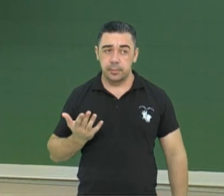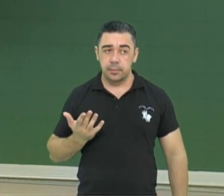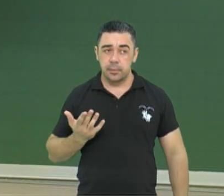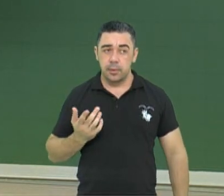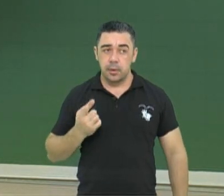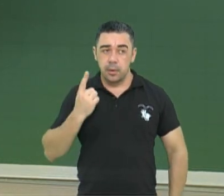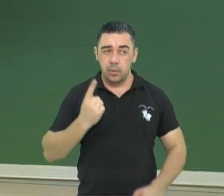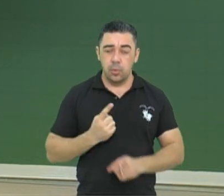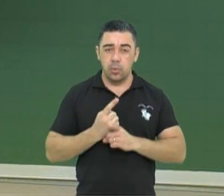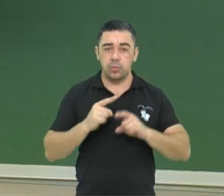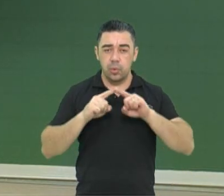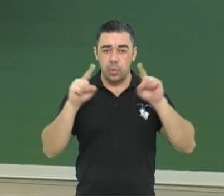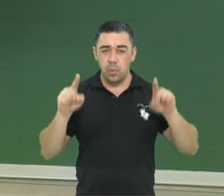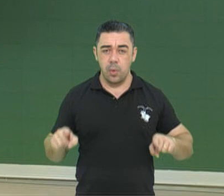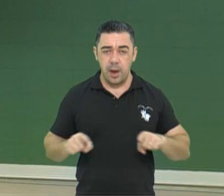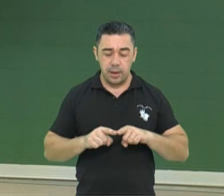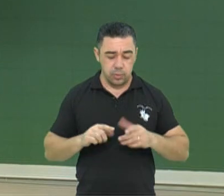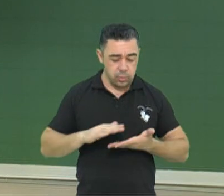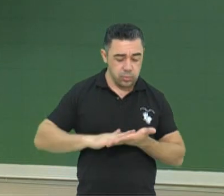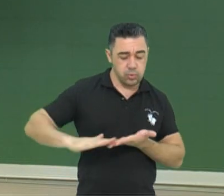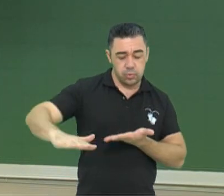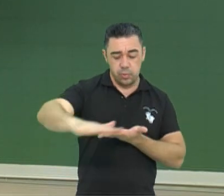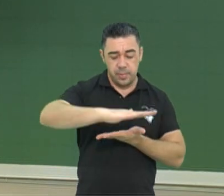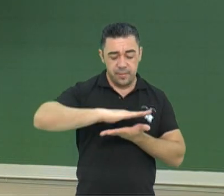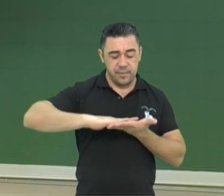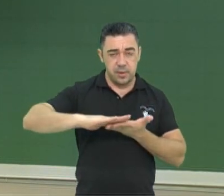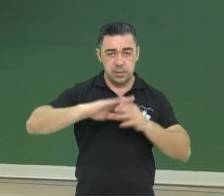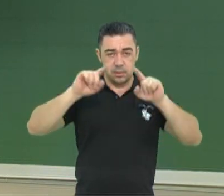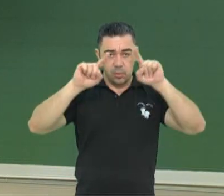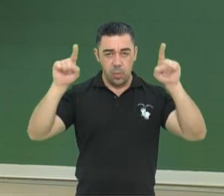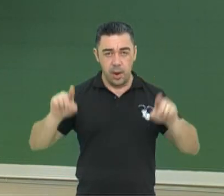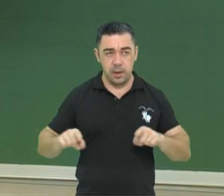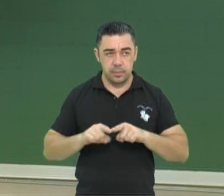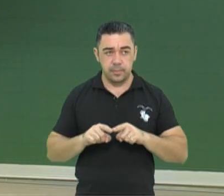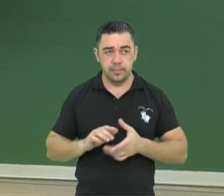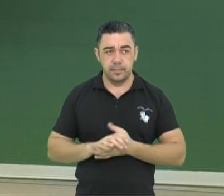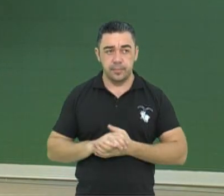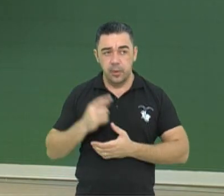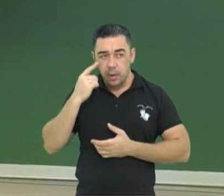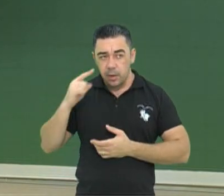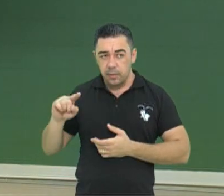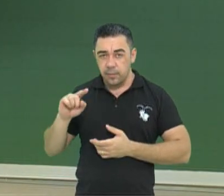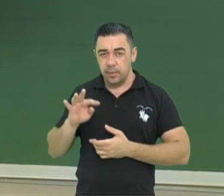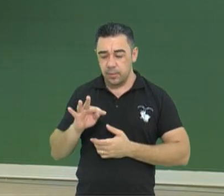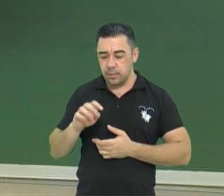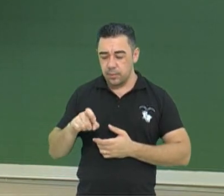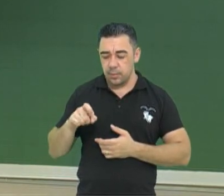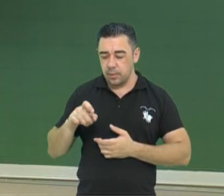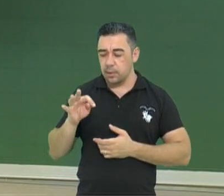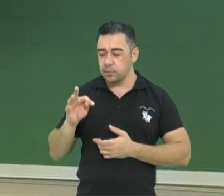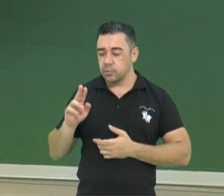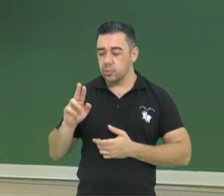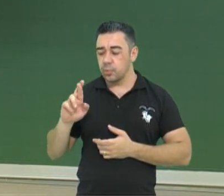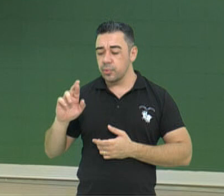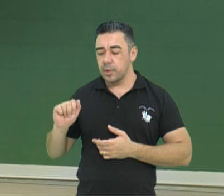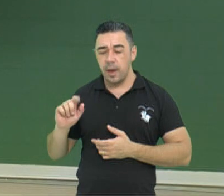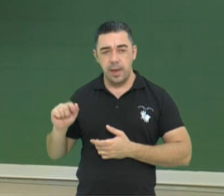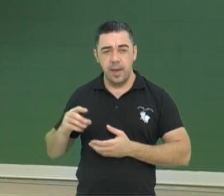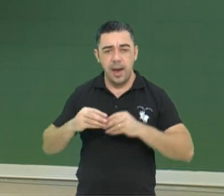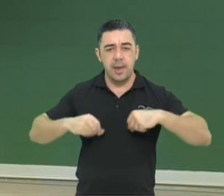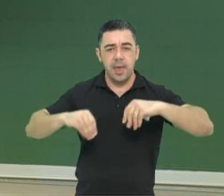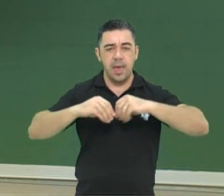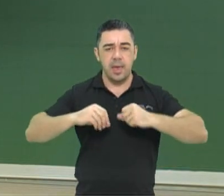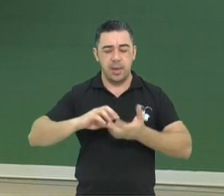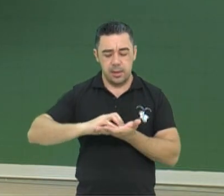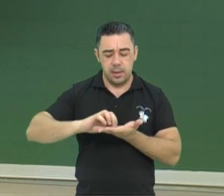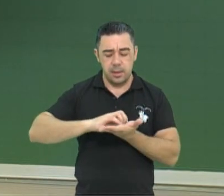achou que um quadro. O que é um quadro? Uma superfície. E nós vemos areia, areia o que é? Textura. Então